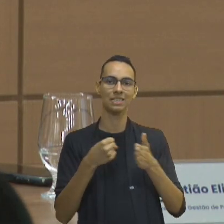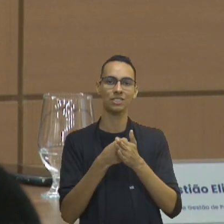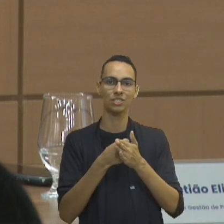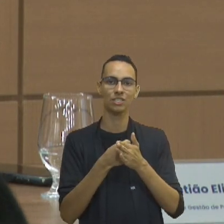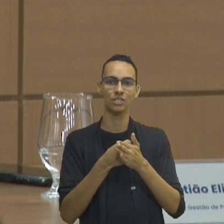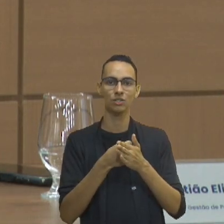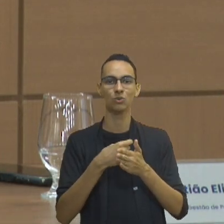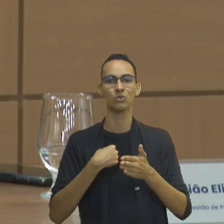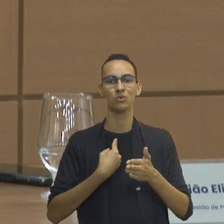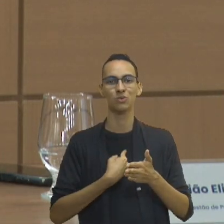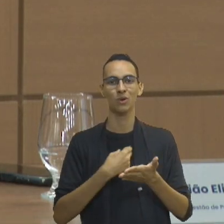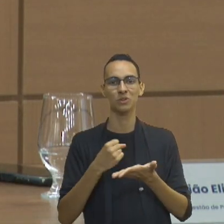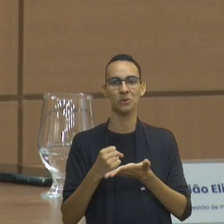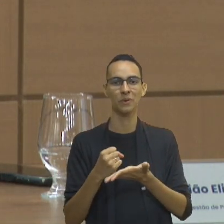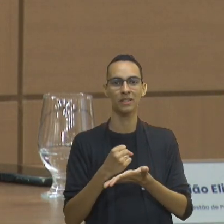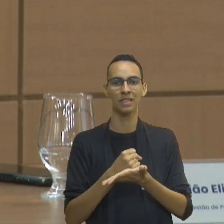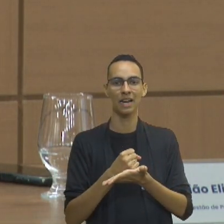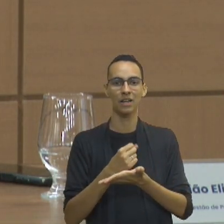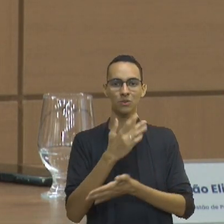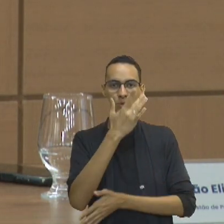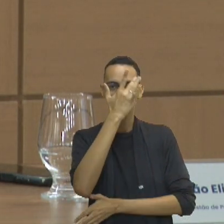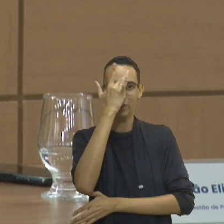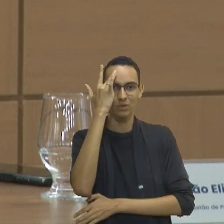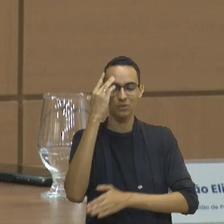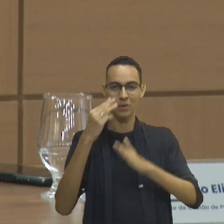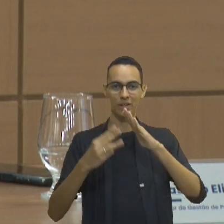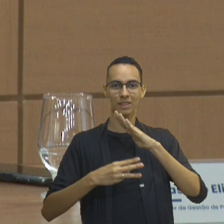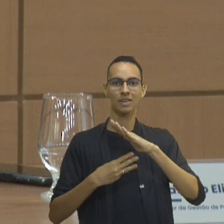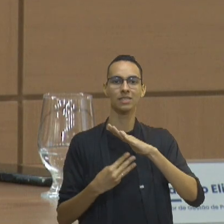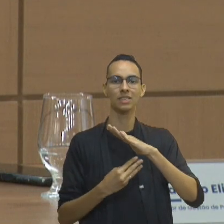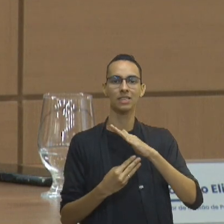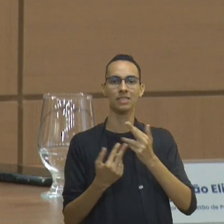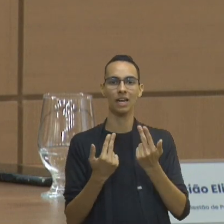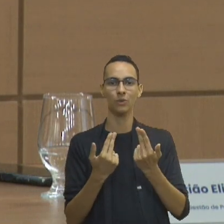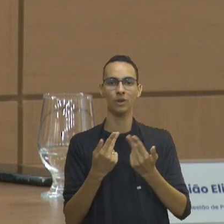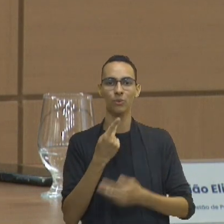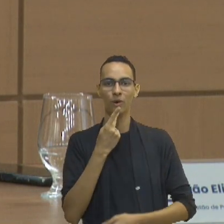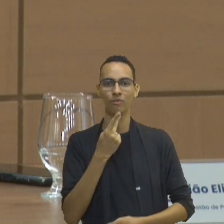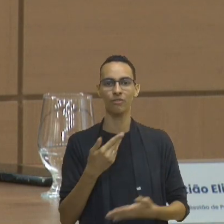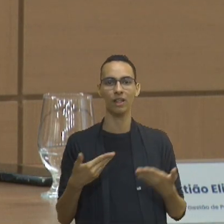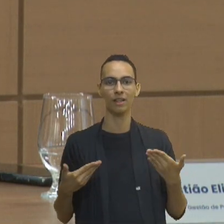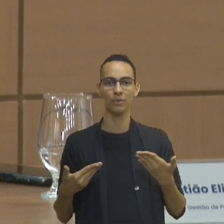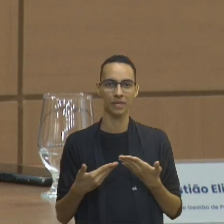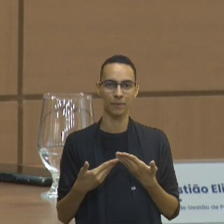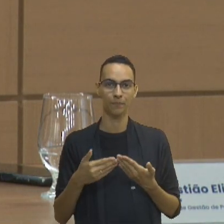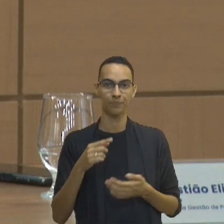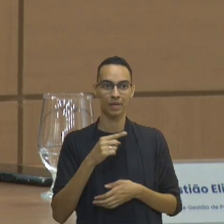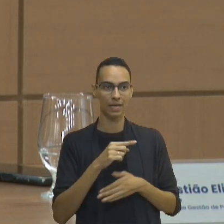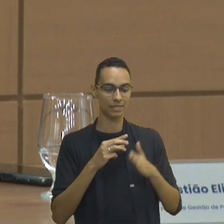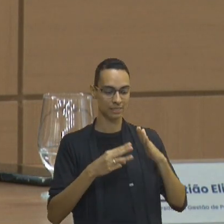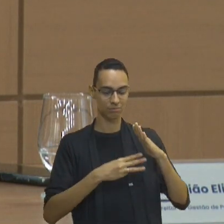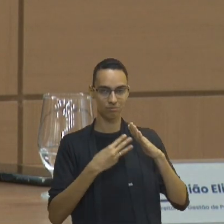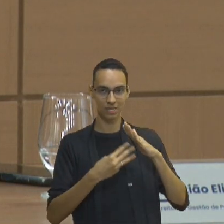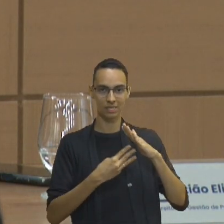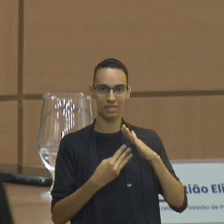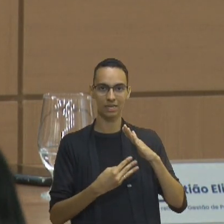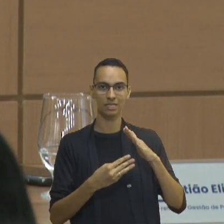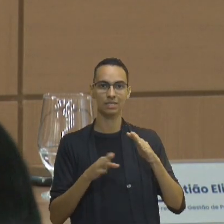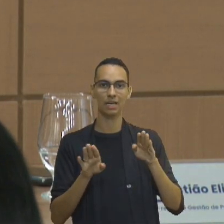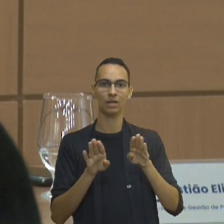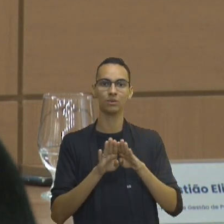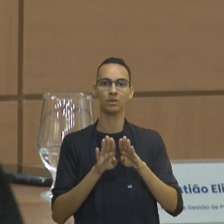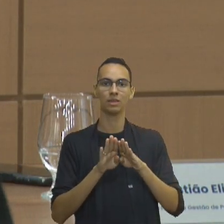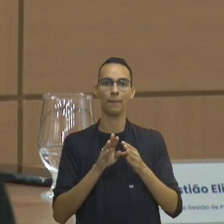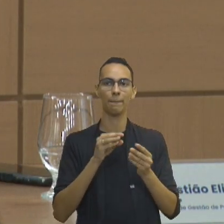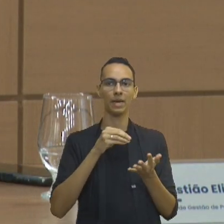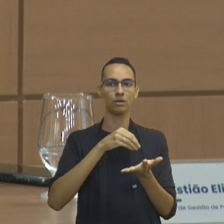nossos contratos de trabalhadores terceirizados, como aqui foi colocado. Esses trabalhadores terceirizados, eles também estão distribuídos